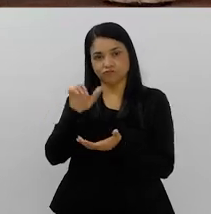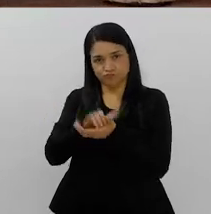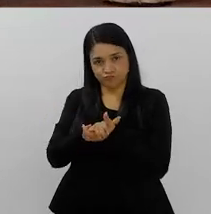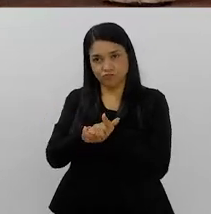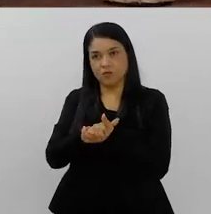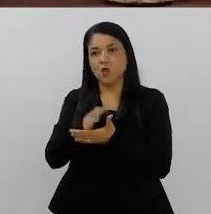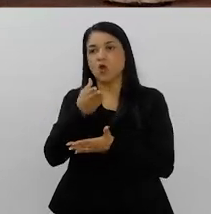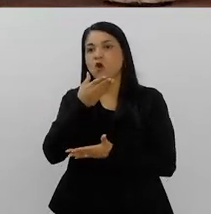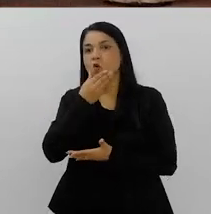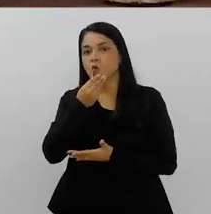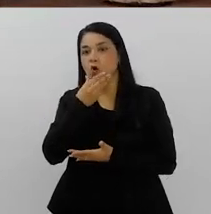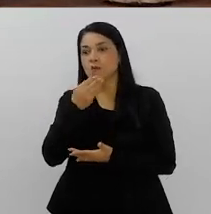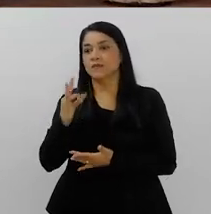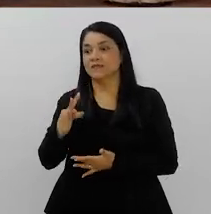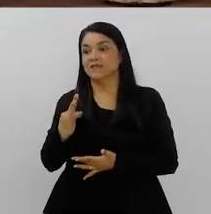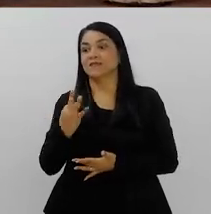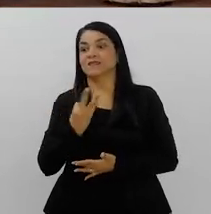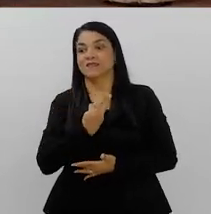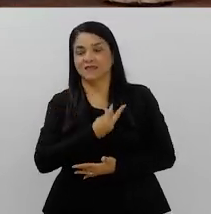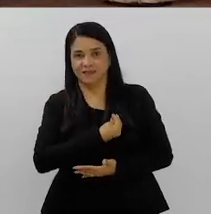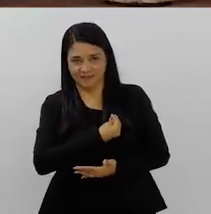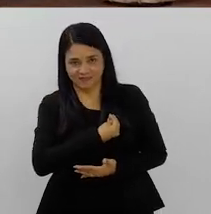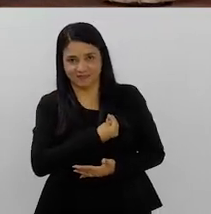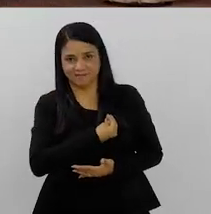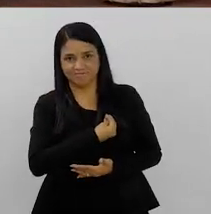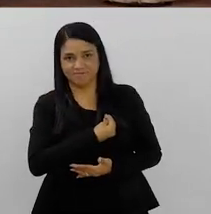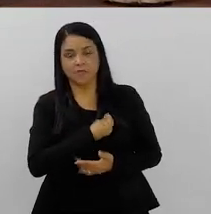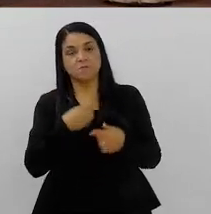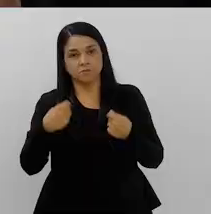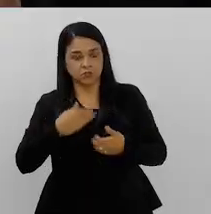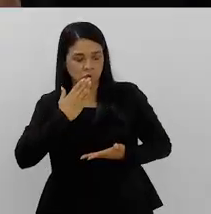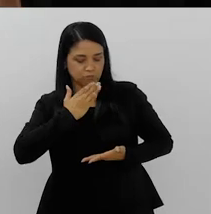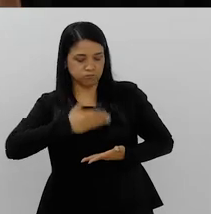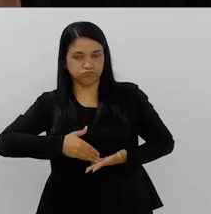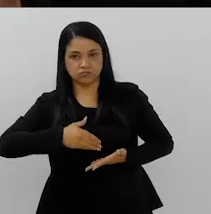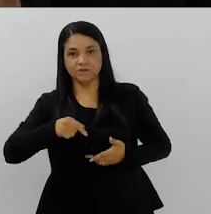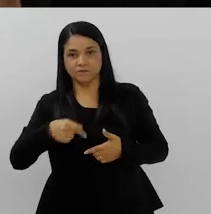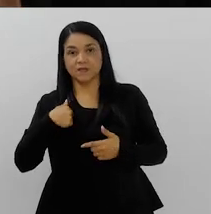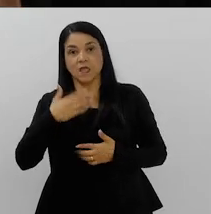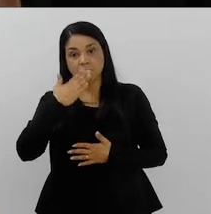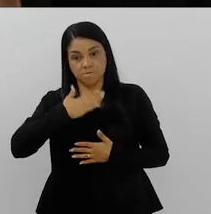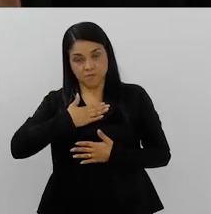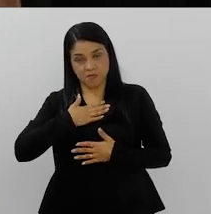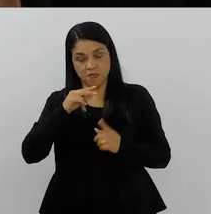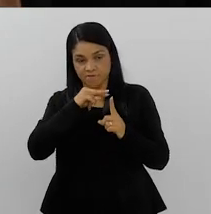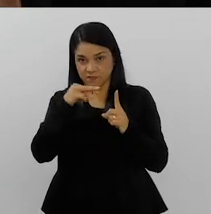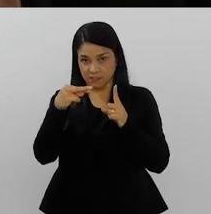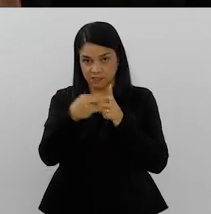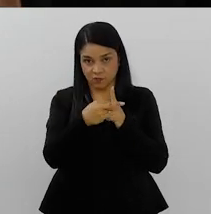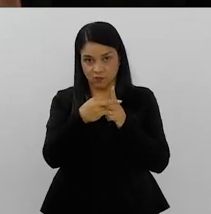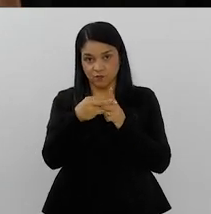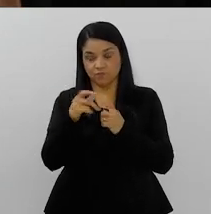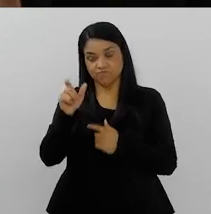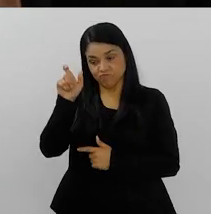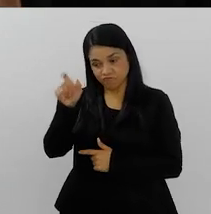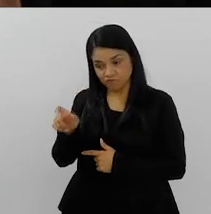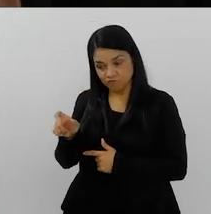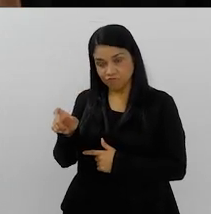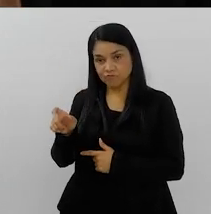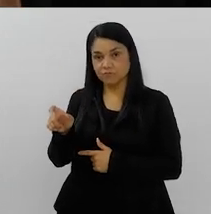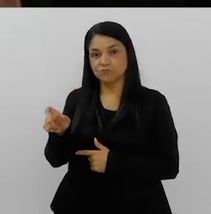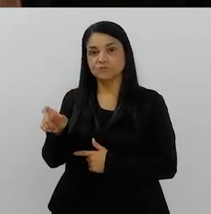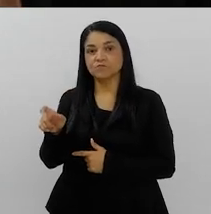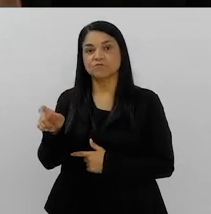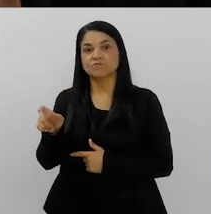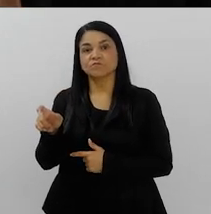um homem trans que teve que tirar a mama na minha visão esse paciente